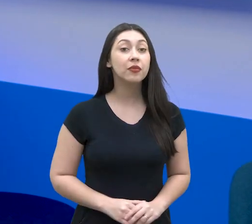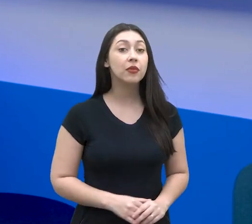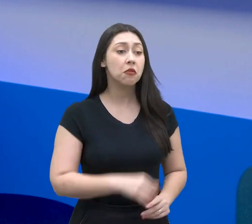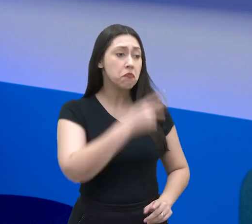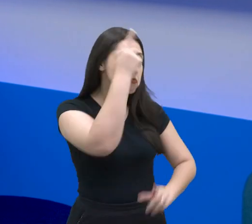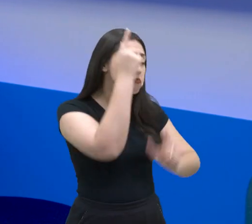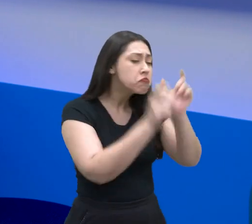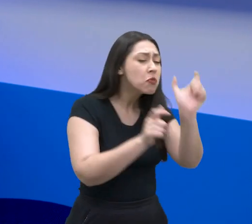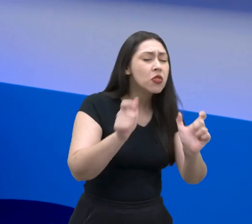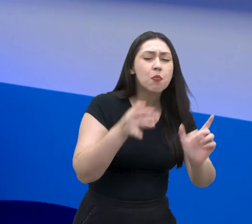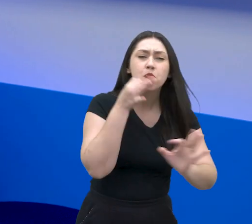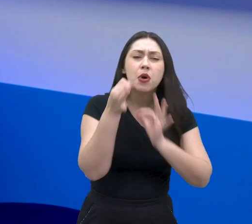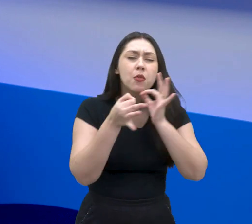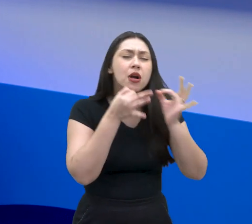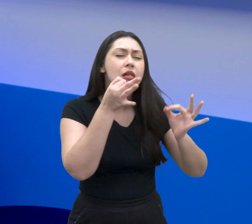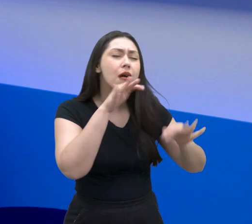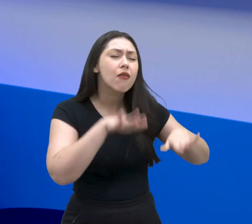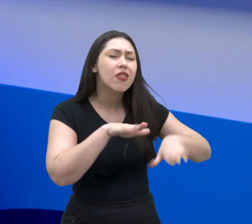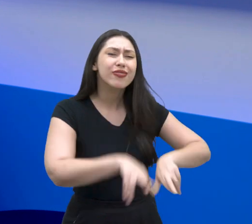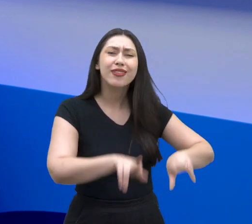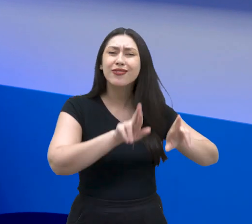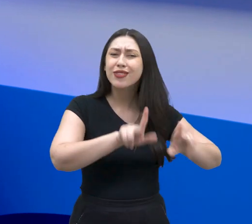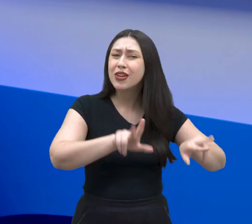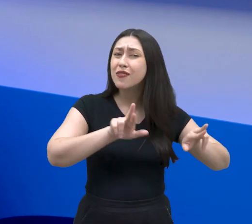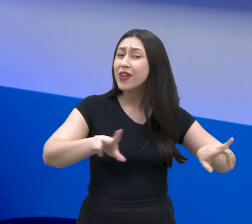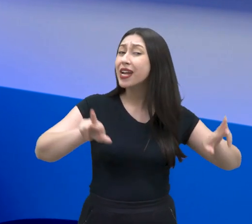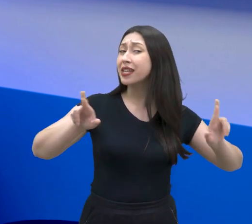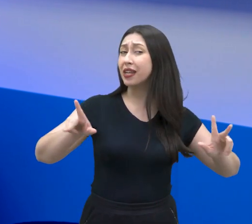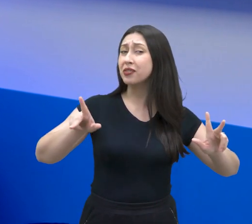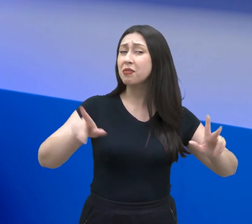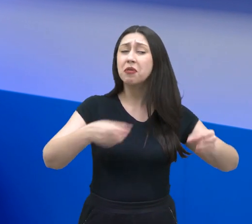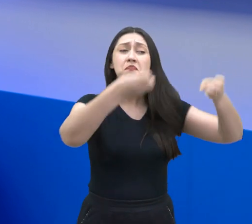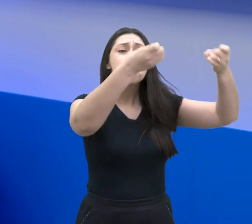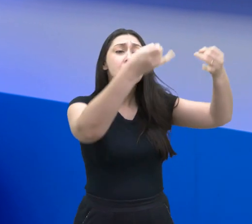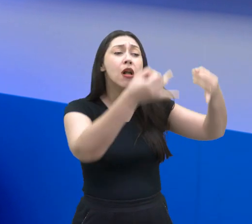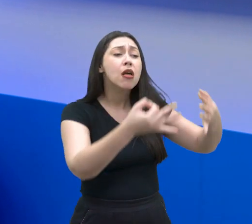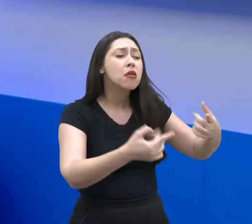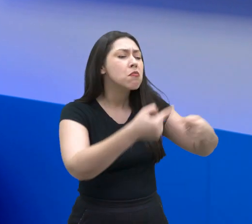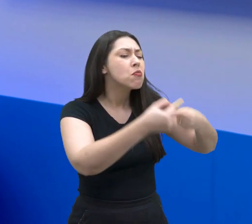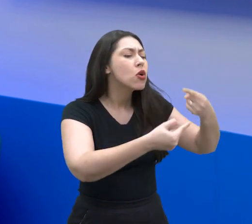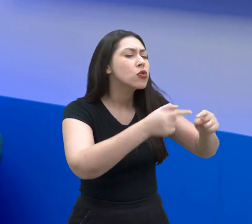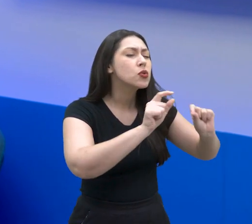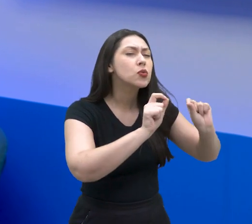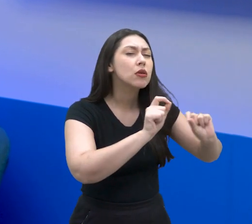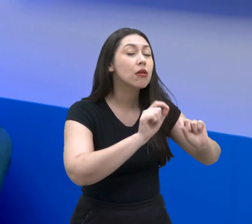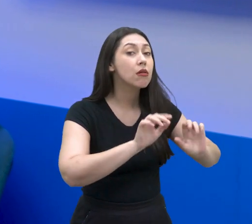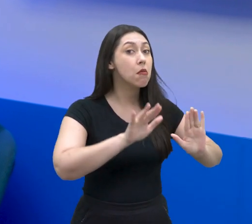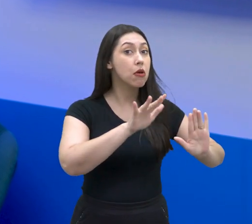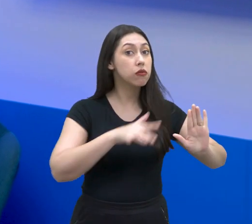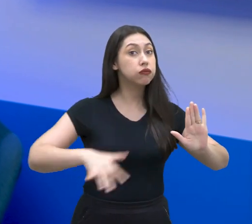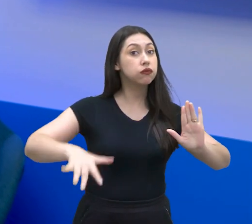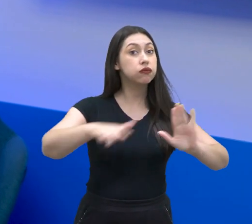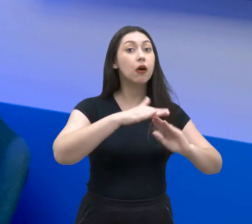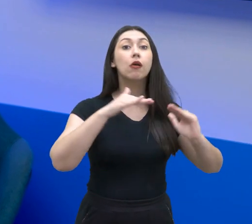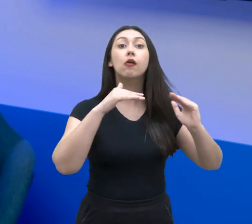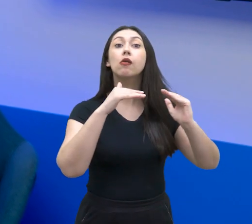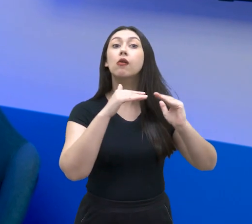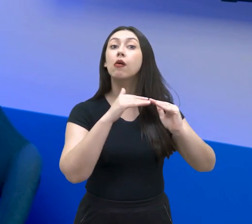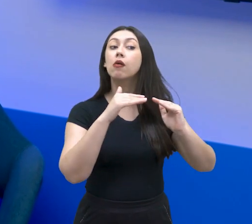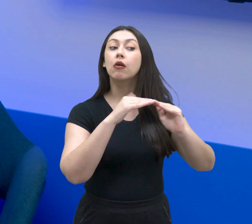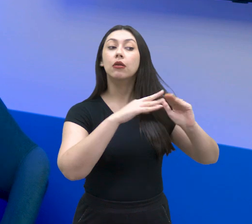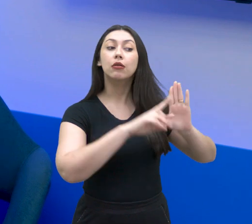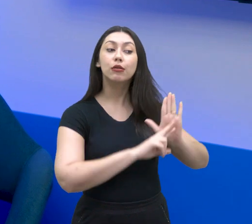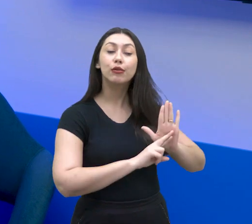As opiniões podem divergir quanto à definição completa e precisa sobre a política, mas há um acordo geral sobre o